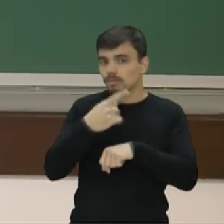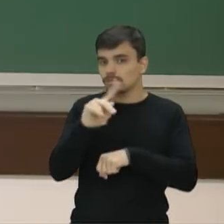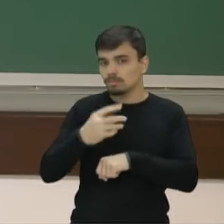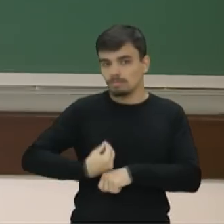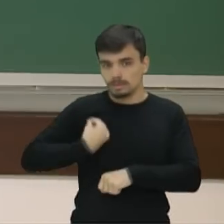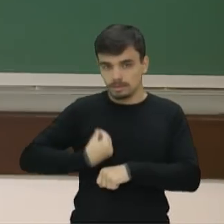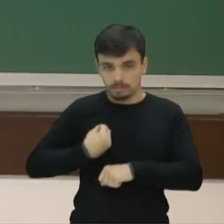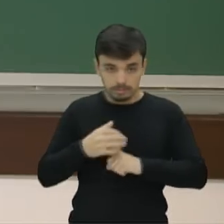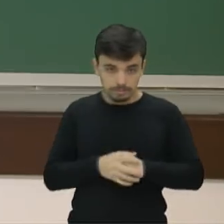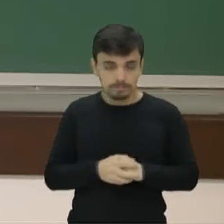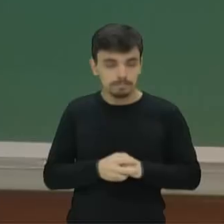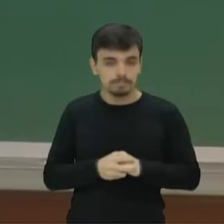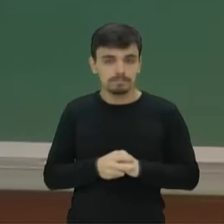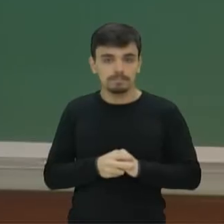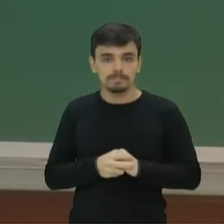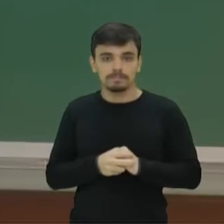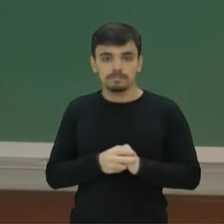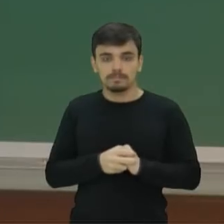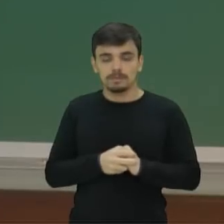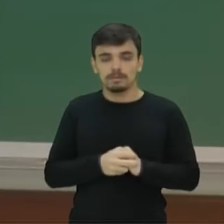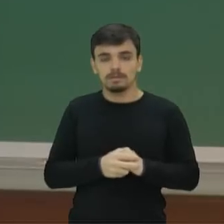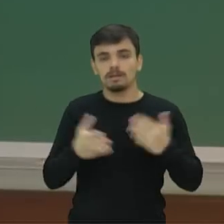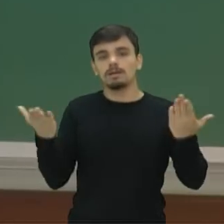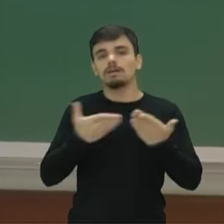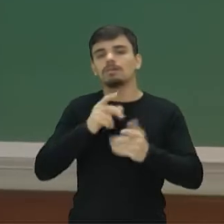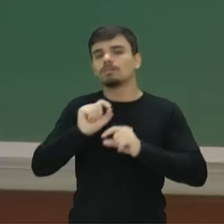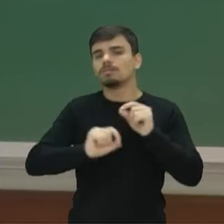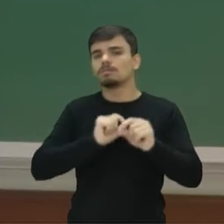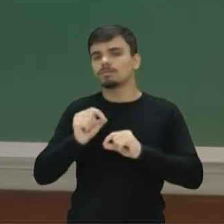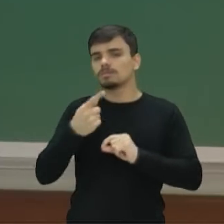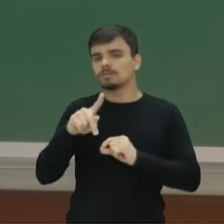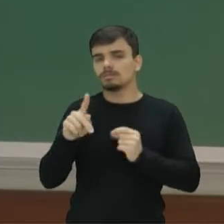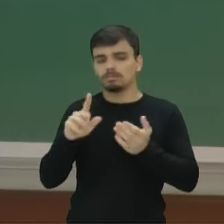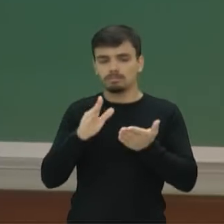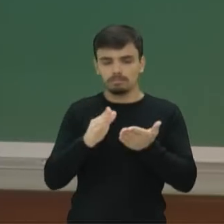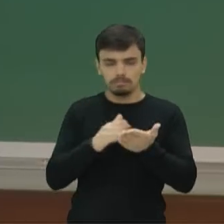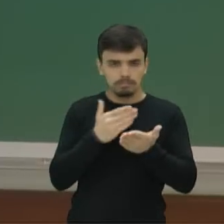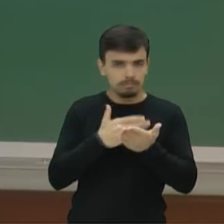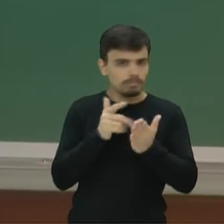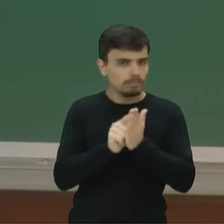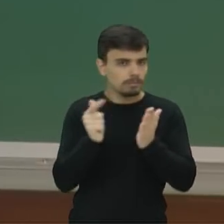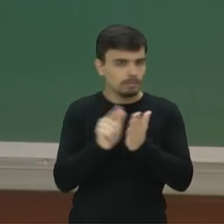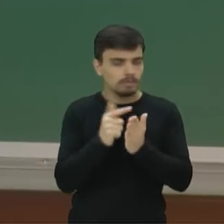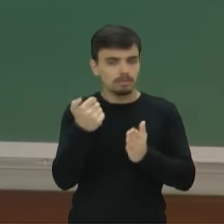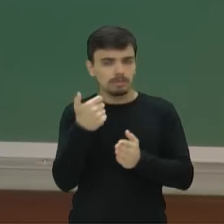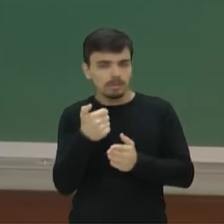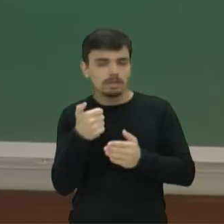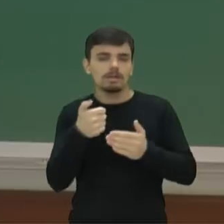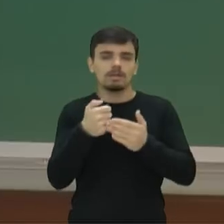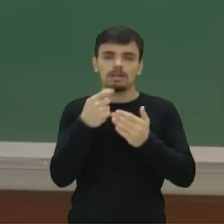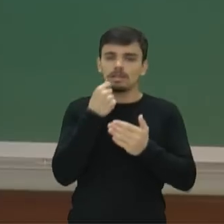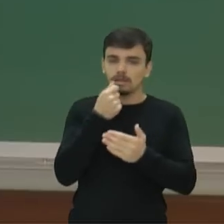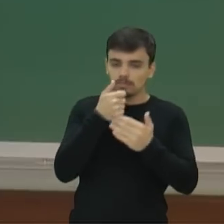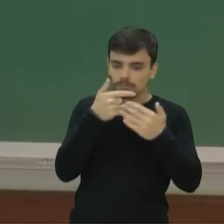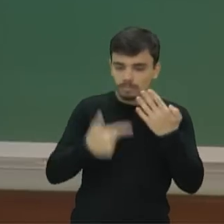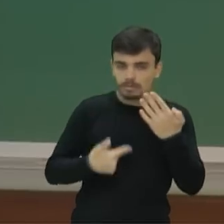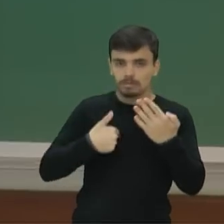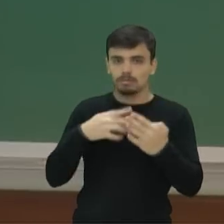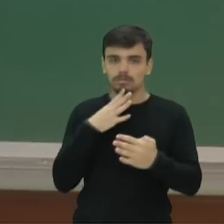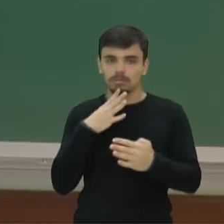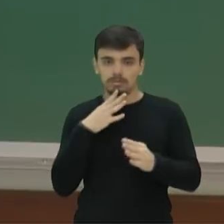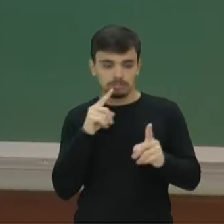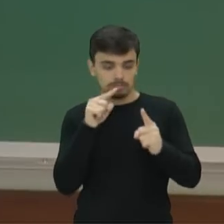sua presença. Agora, pegue aí o papel, caderno, caneta, lápis, para que a gente possa conhecer os objetivos da nossa